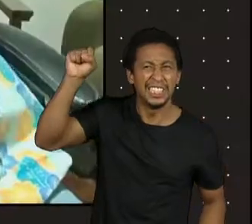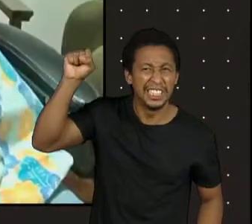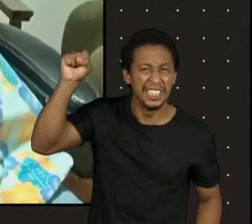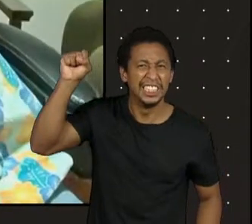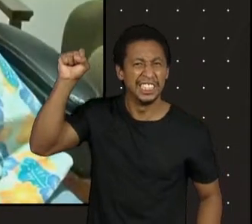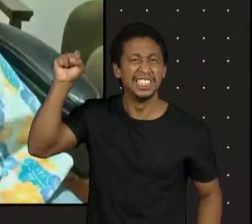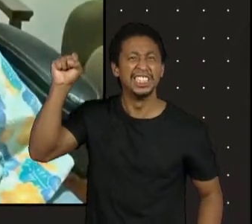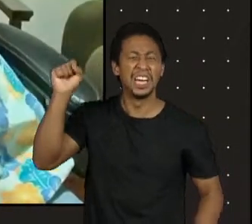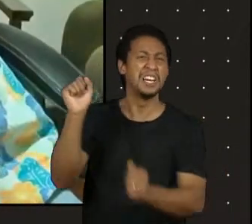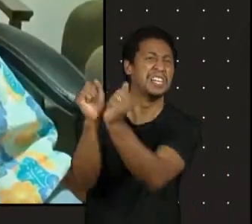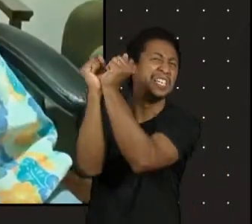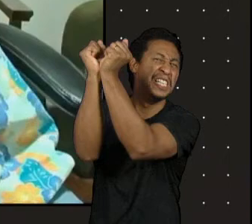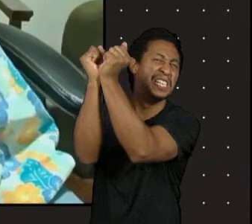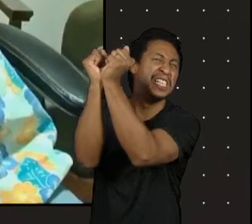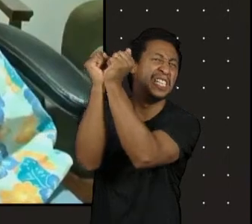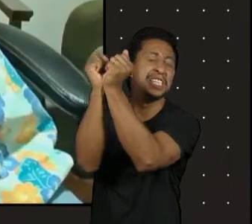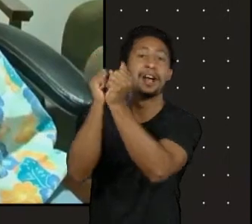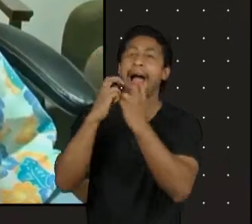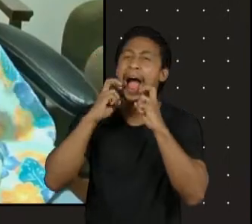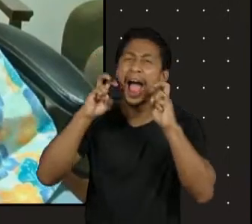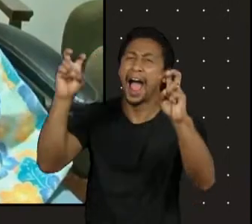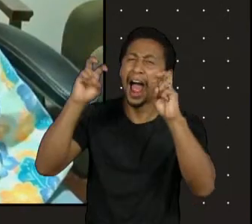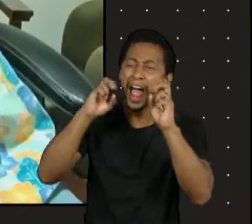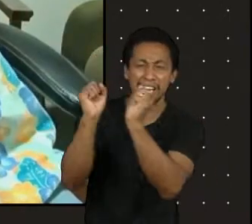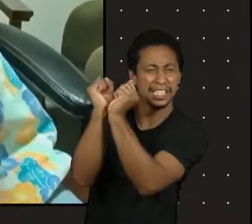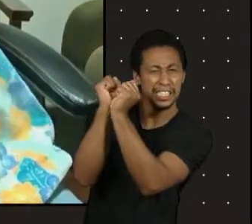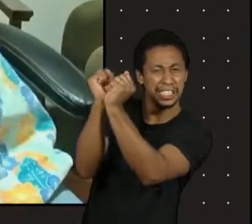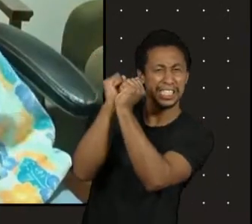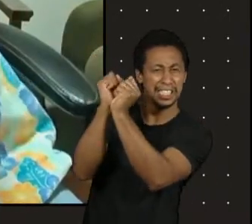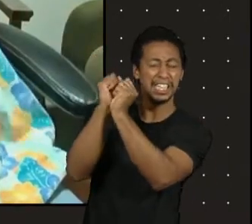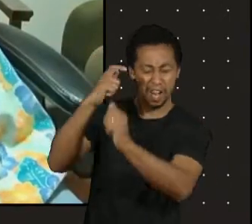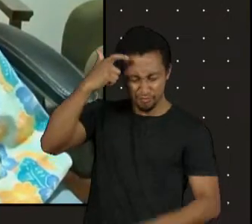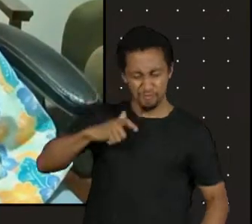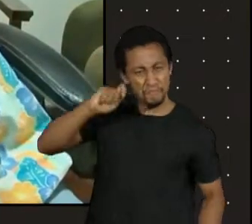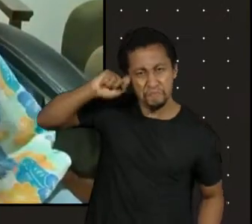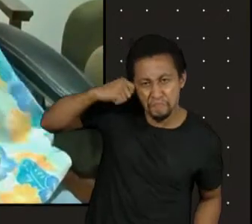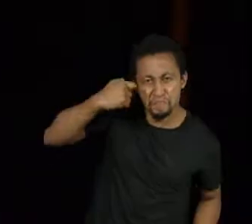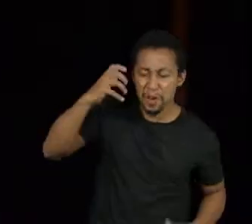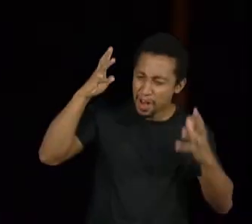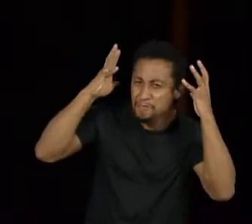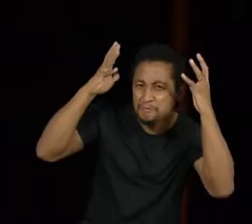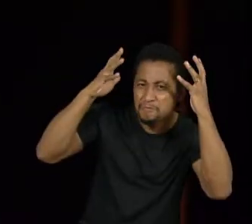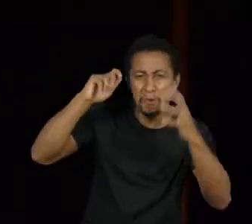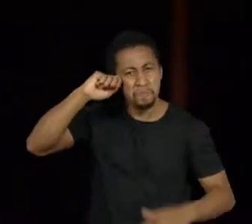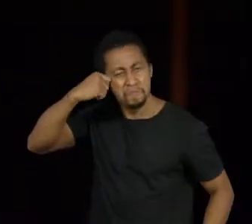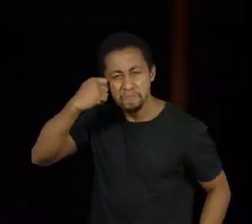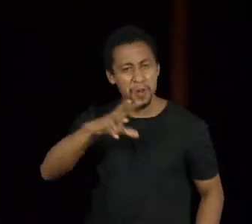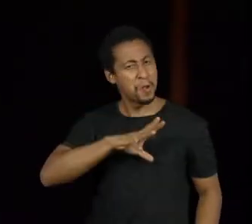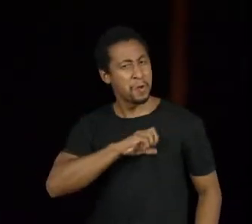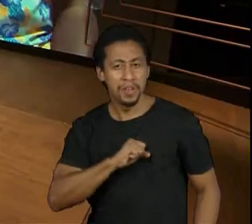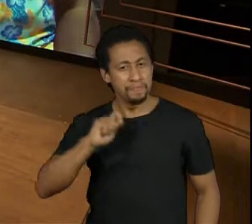para cima, gritando, Black Power, Black is beautiful.